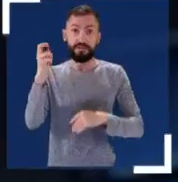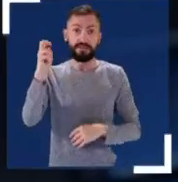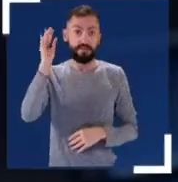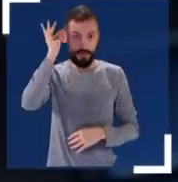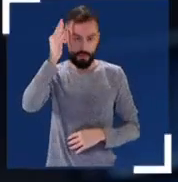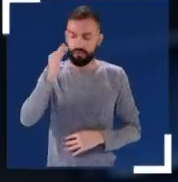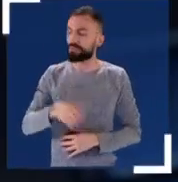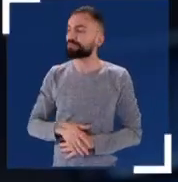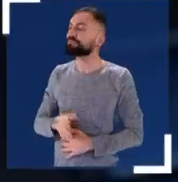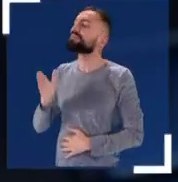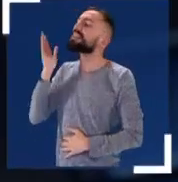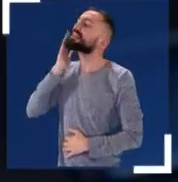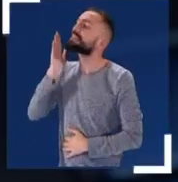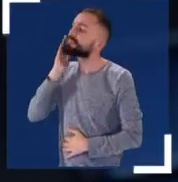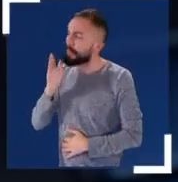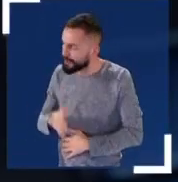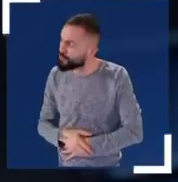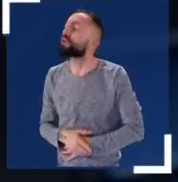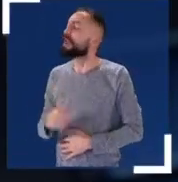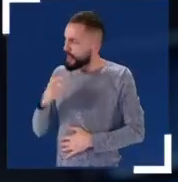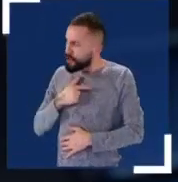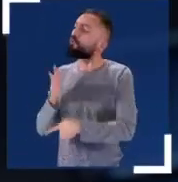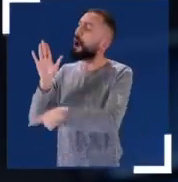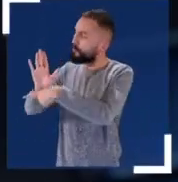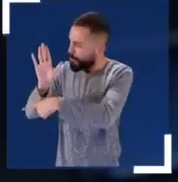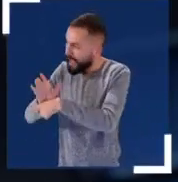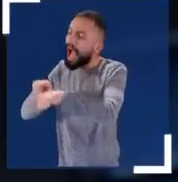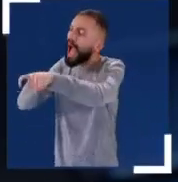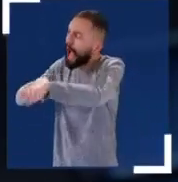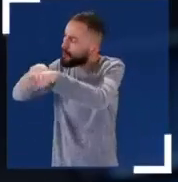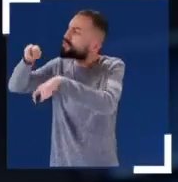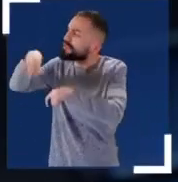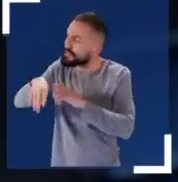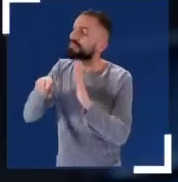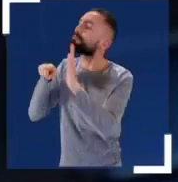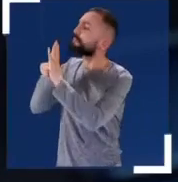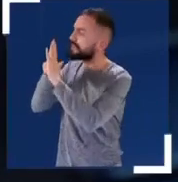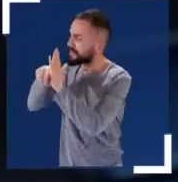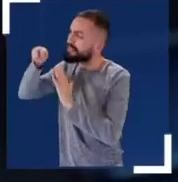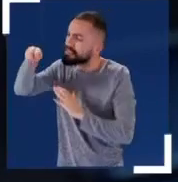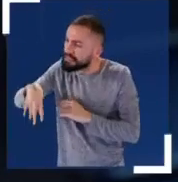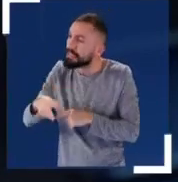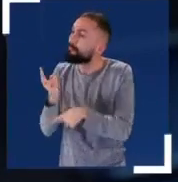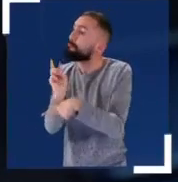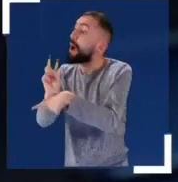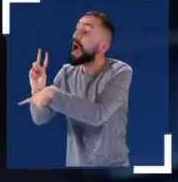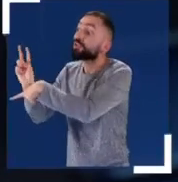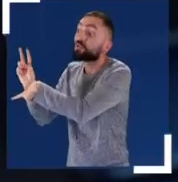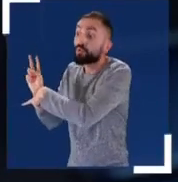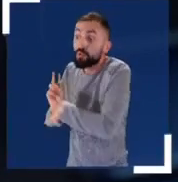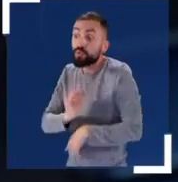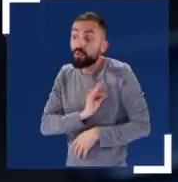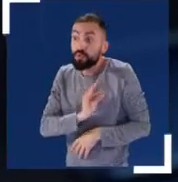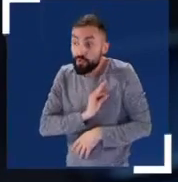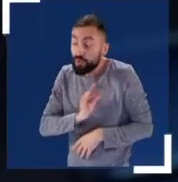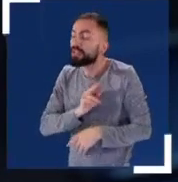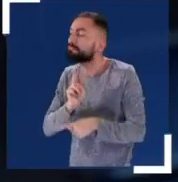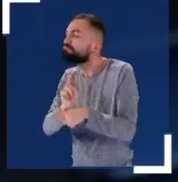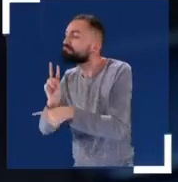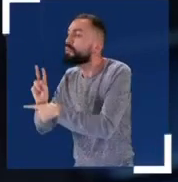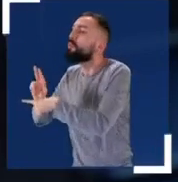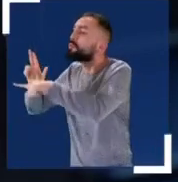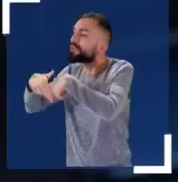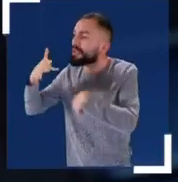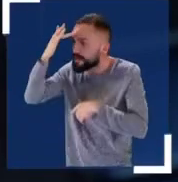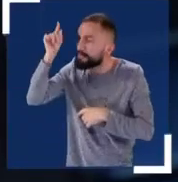Nascimento, vamos apoiar o agro, sim, o cooperativismo, a pesquisa, a patrulha rural, ela será ampliada para garantir ao produtor